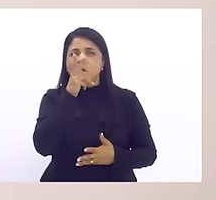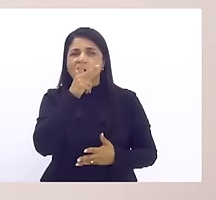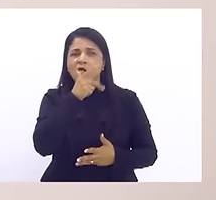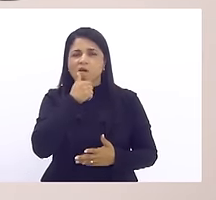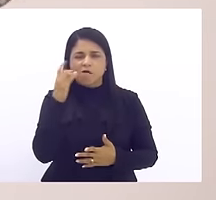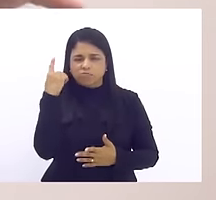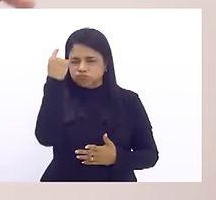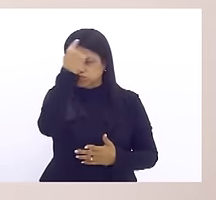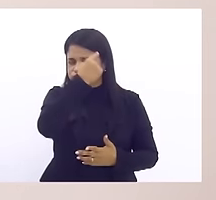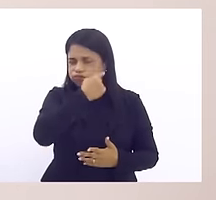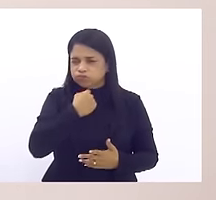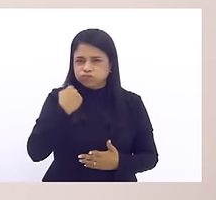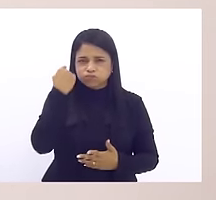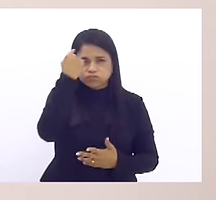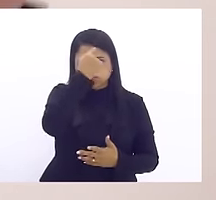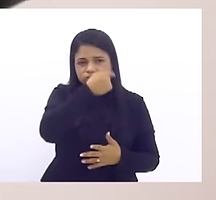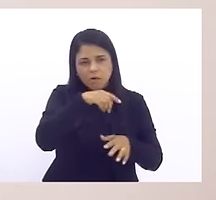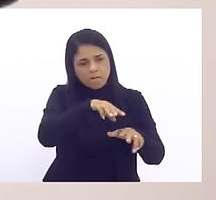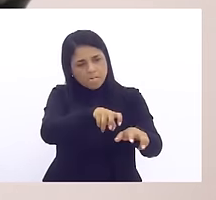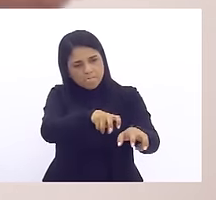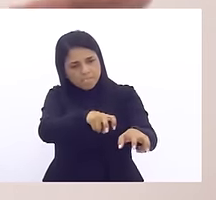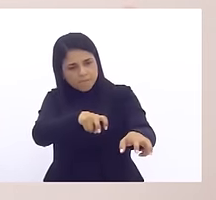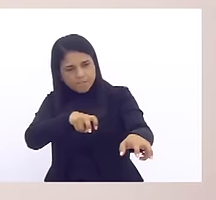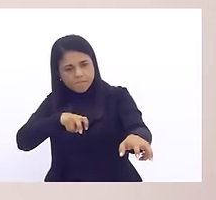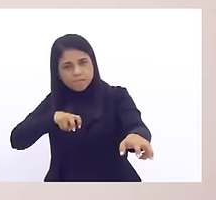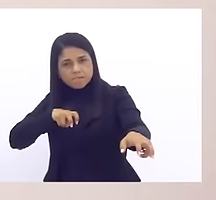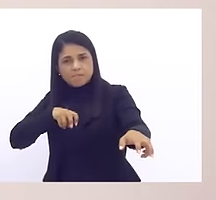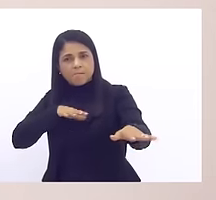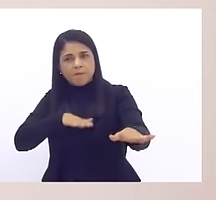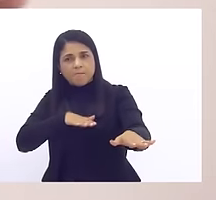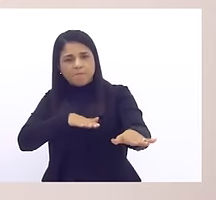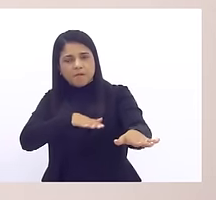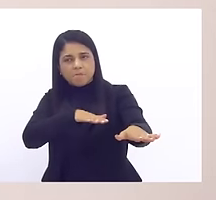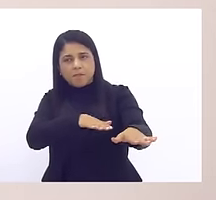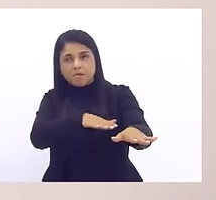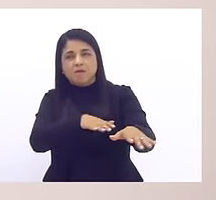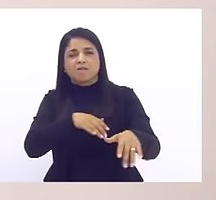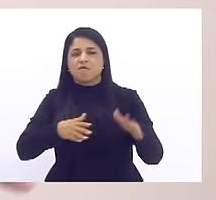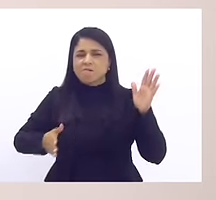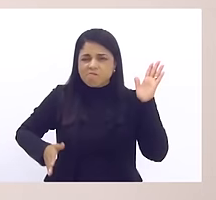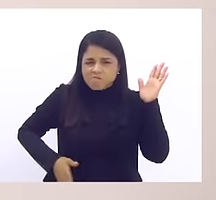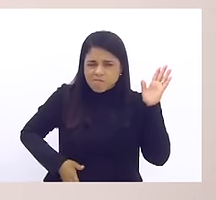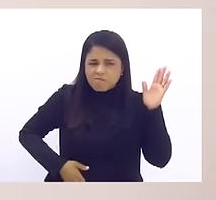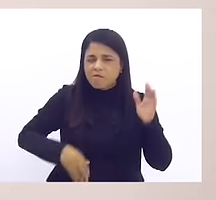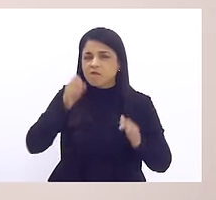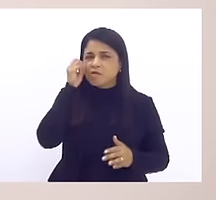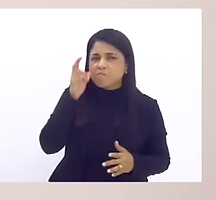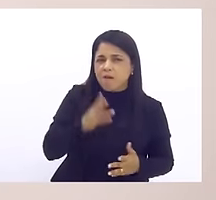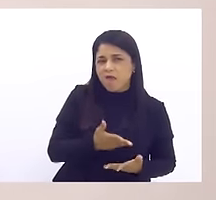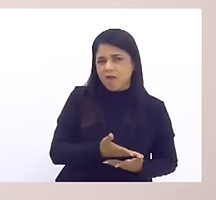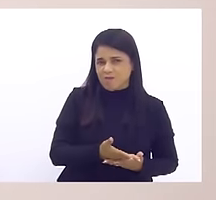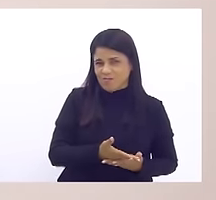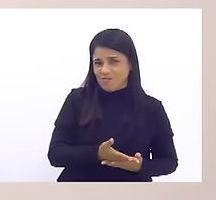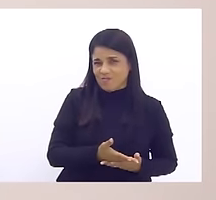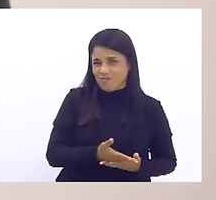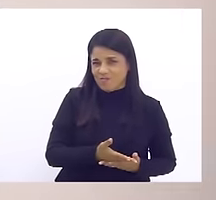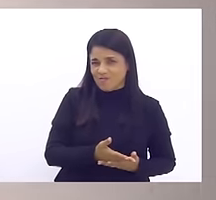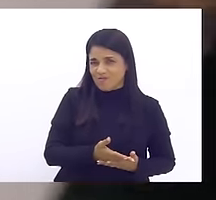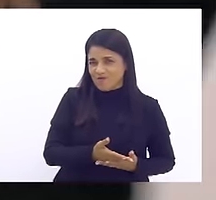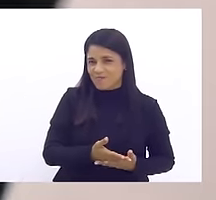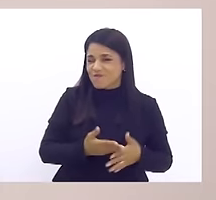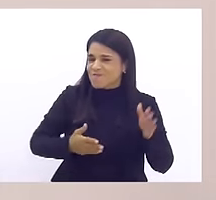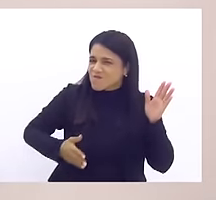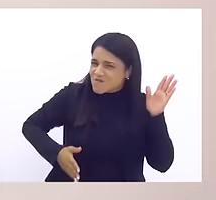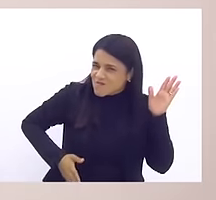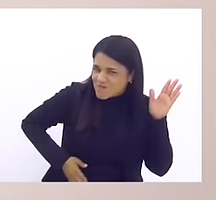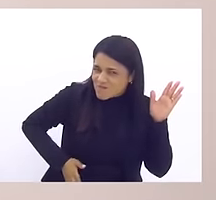porque vamos ser sincero o Vagabundo é esperto para o marginal é vaga esperto para você acha mesmo que o